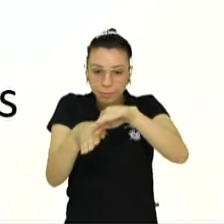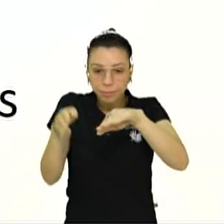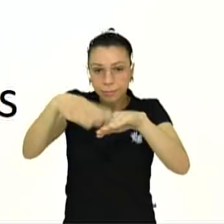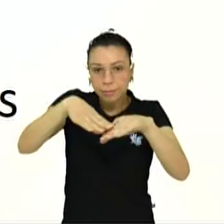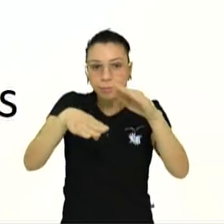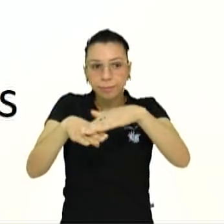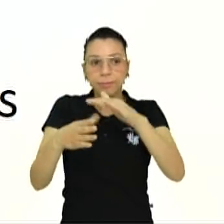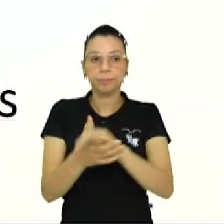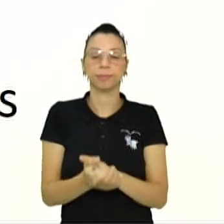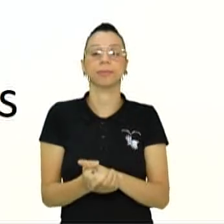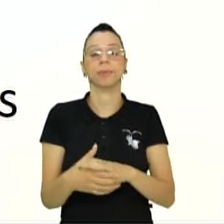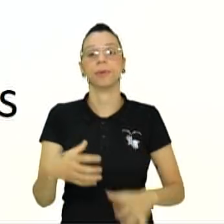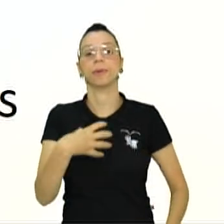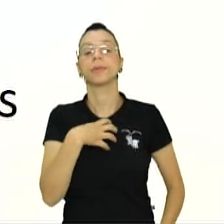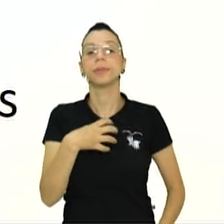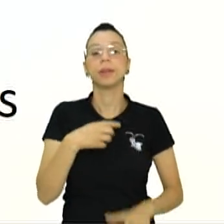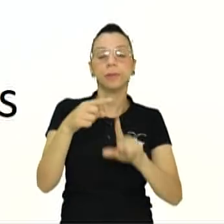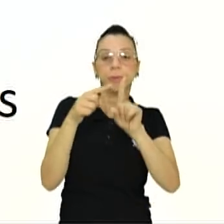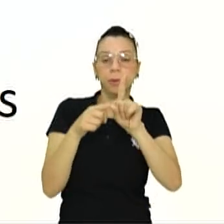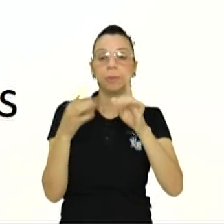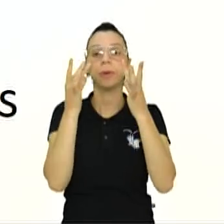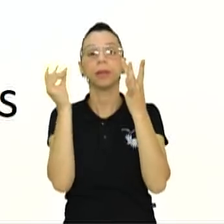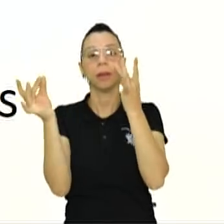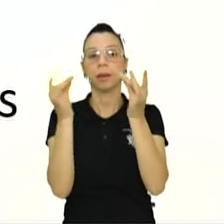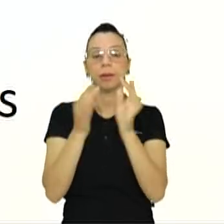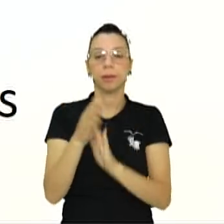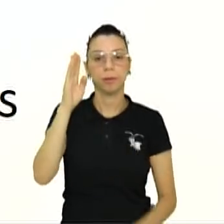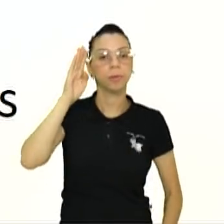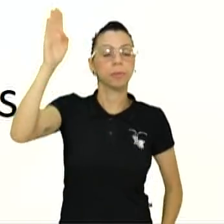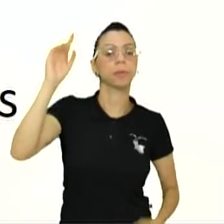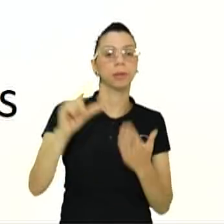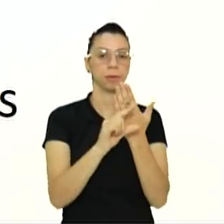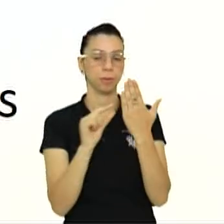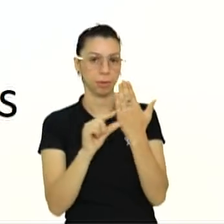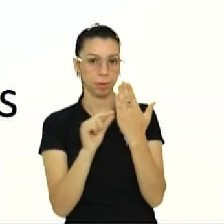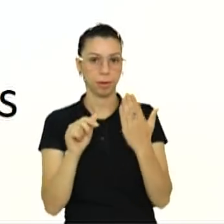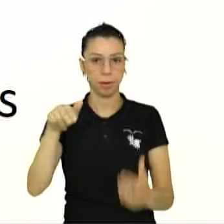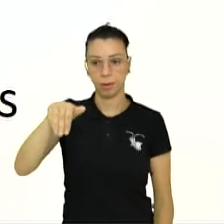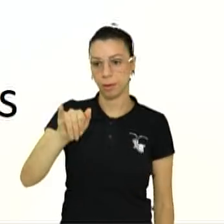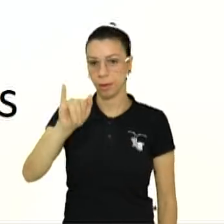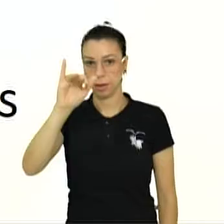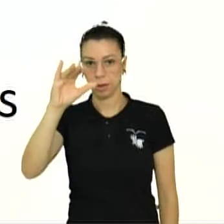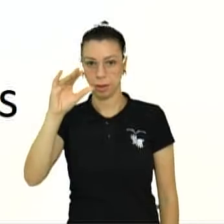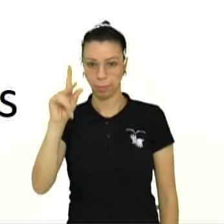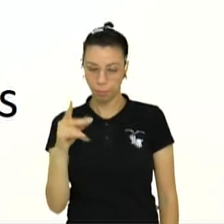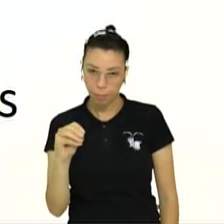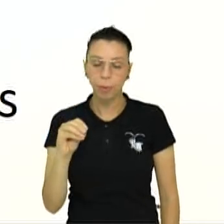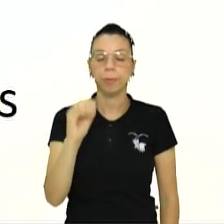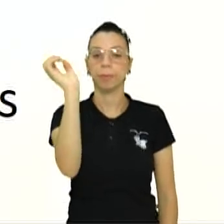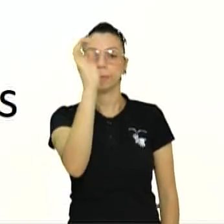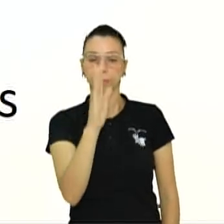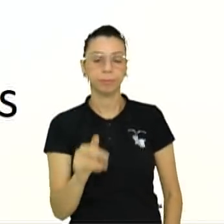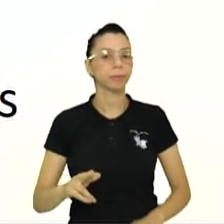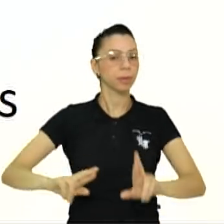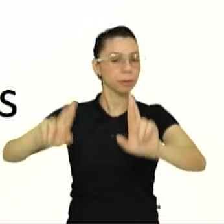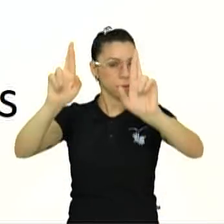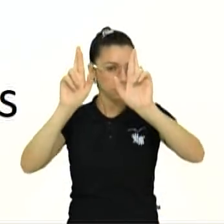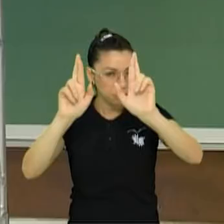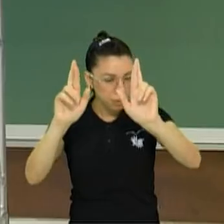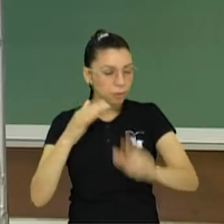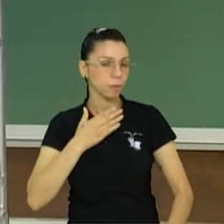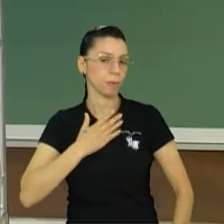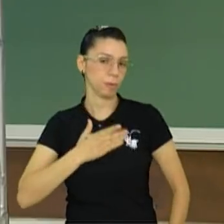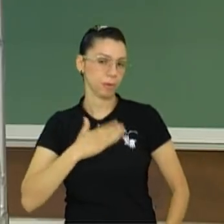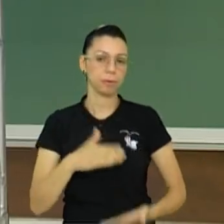dobradura, estilo do teatro e principais artistas nipo brasileiro. Espero que vocês tenham